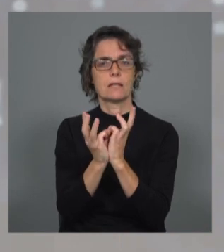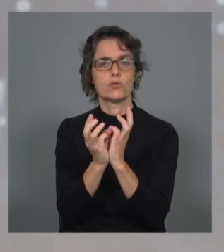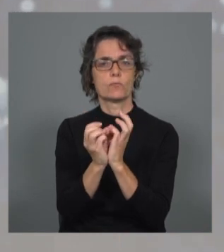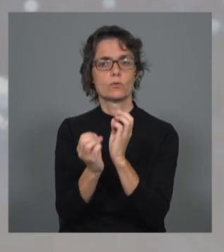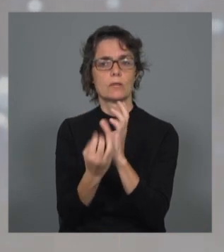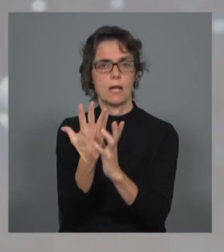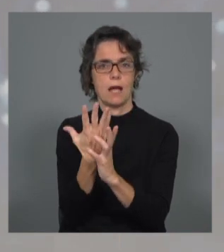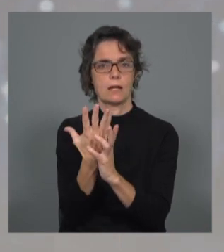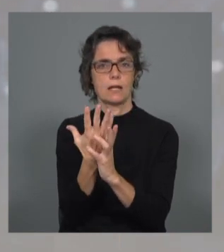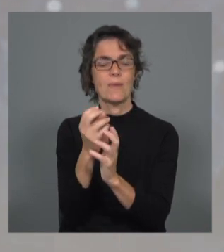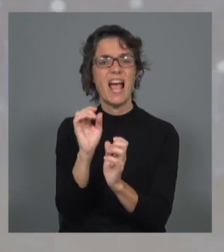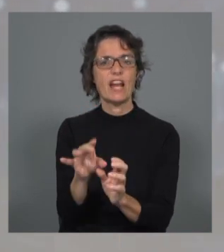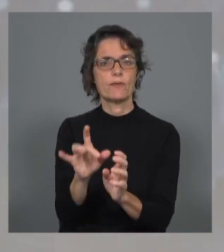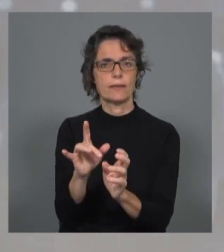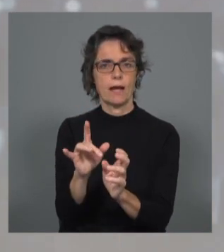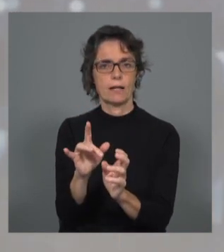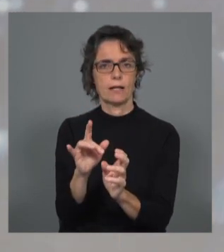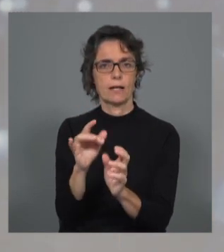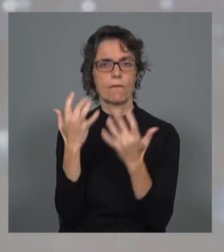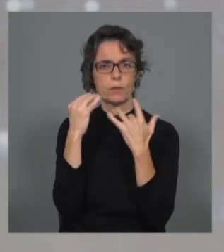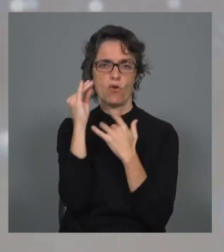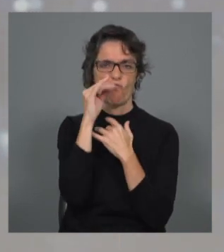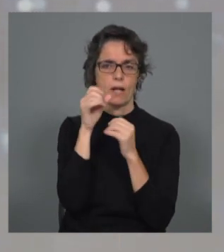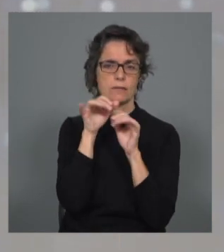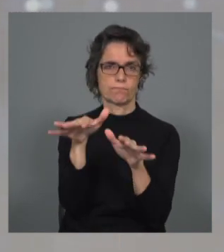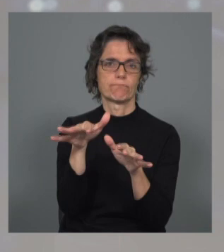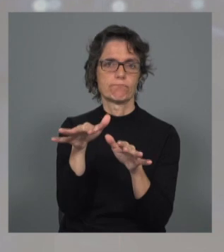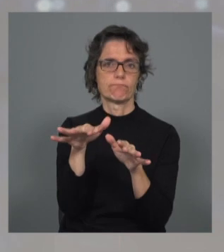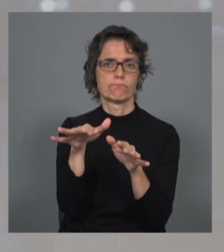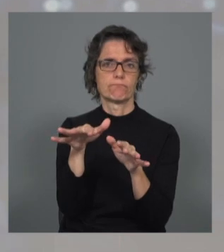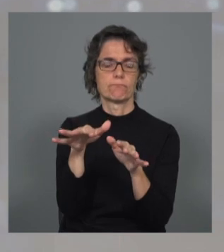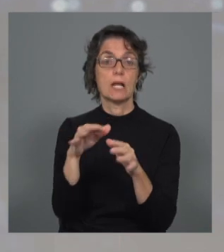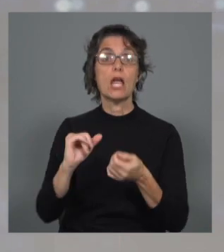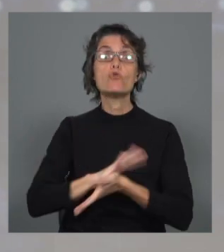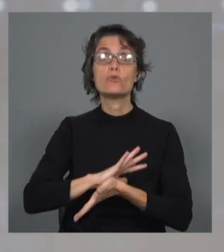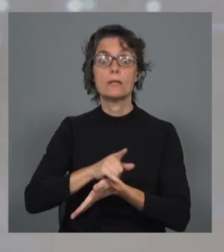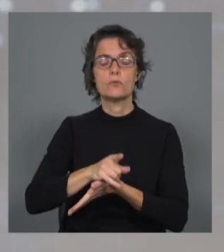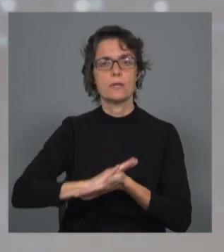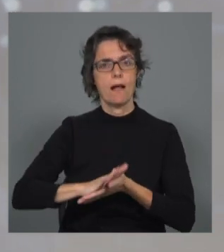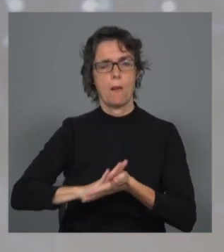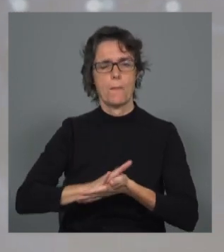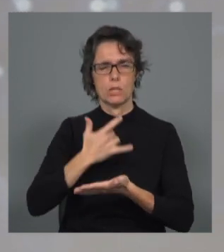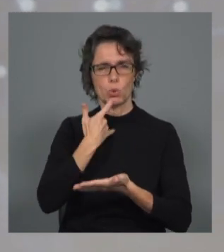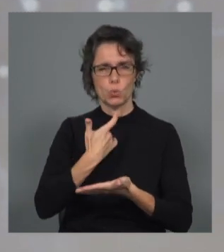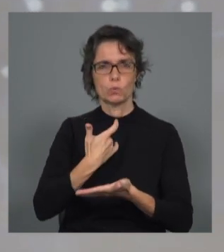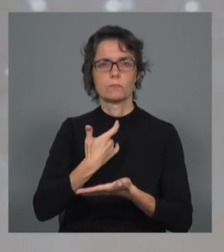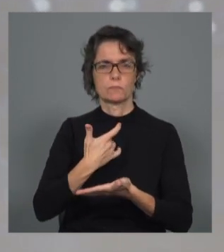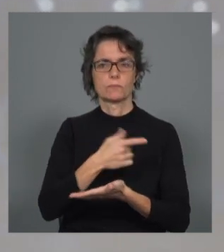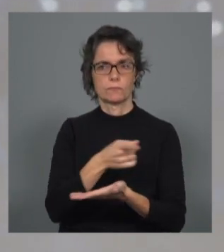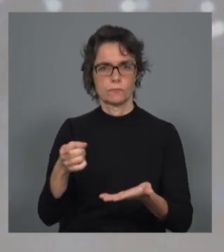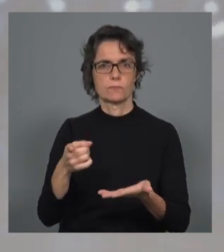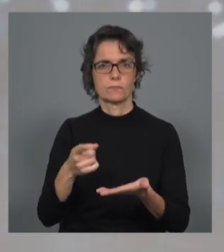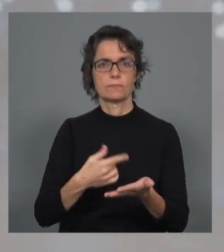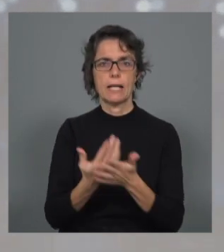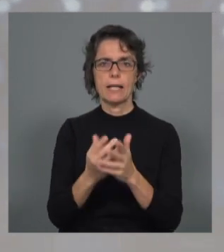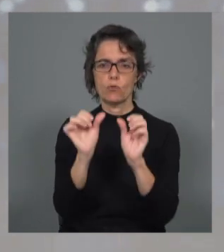jornalismo é de facto a pedra basilar, ou neste caso a pedra angular, para suportar um bom sistema